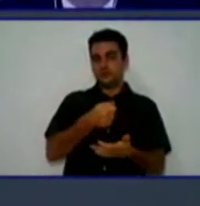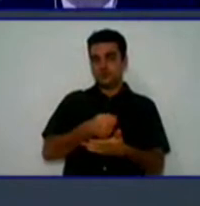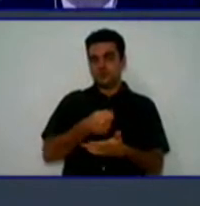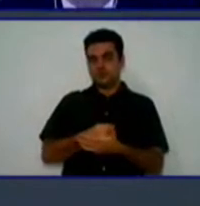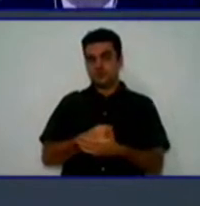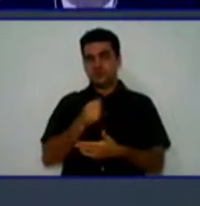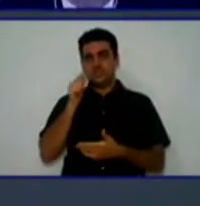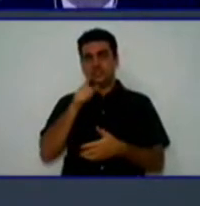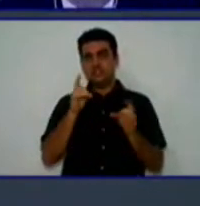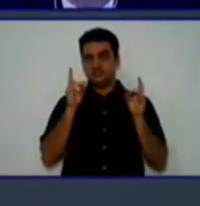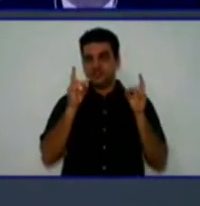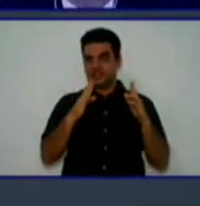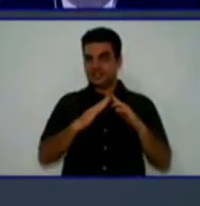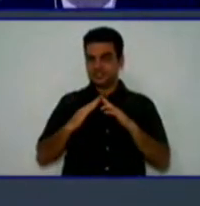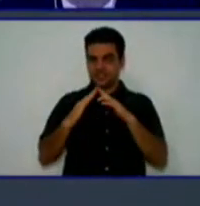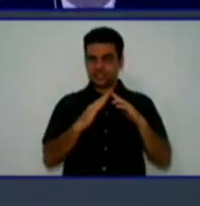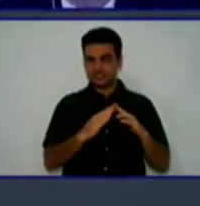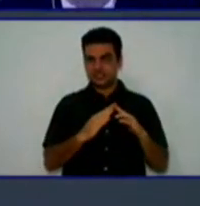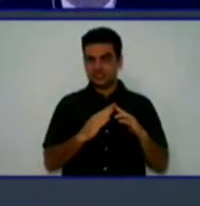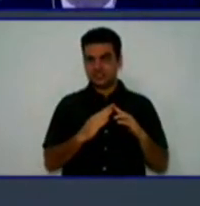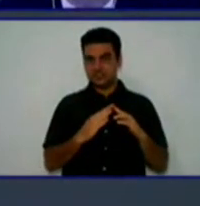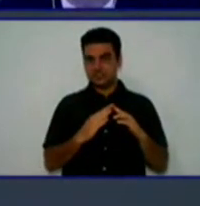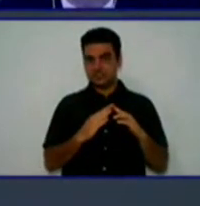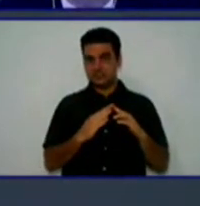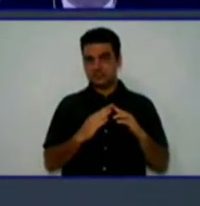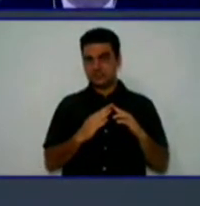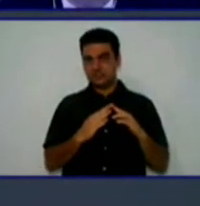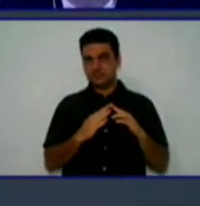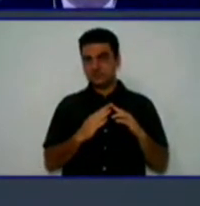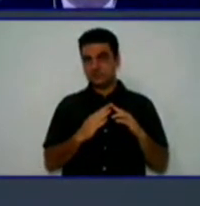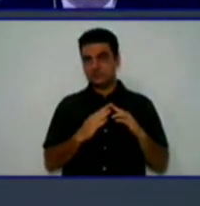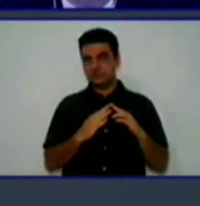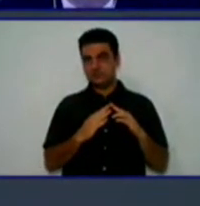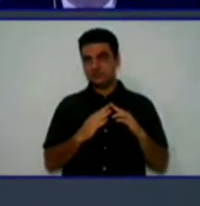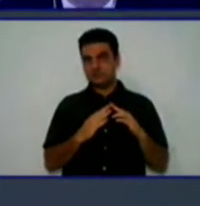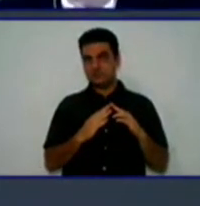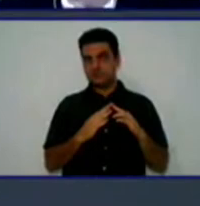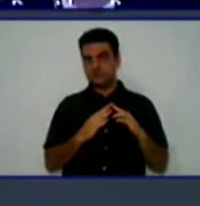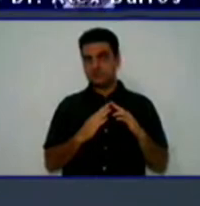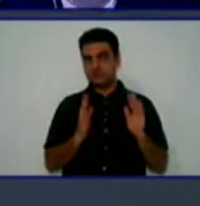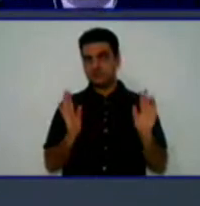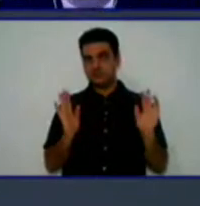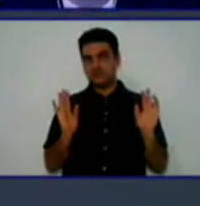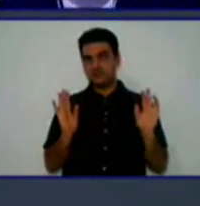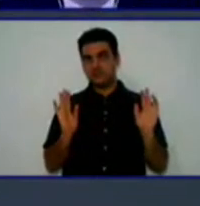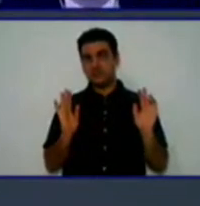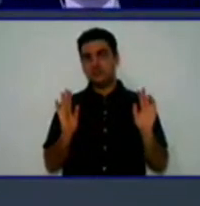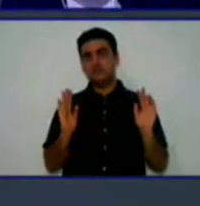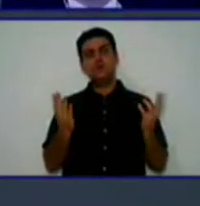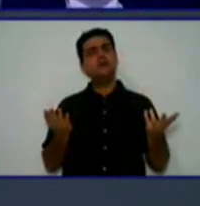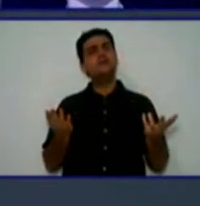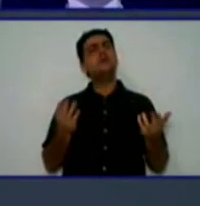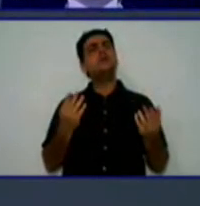obrigatoriedade da venda desses imóveis? Não. Mas então eles devolveriam como?